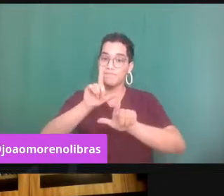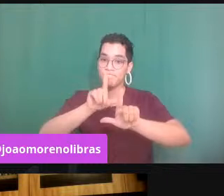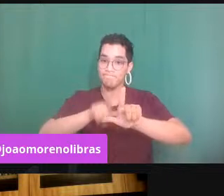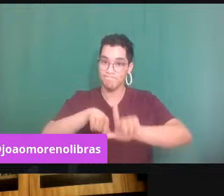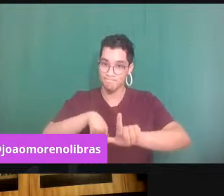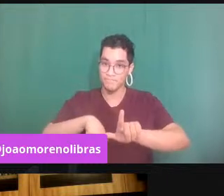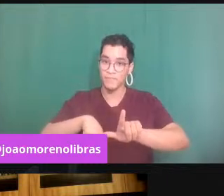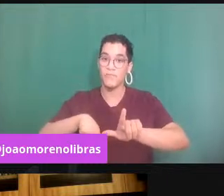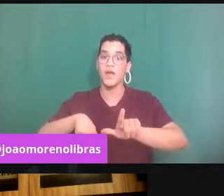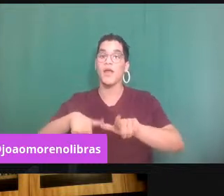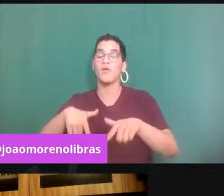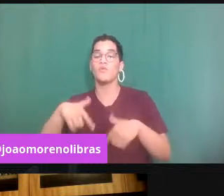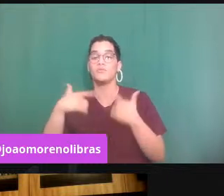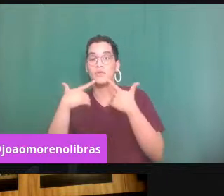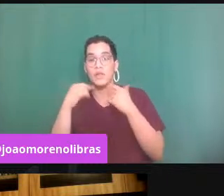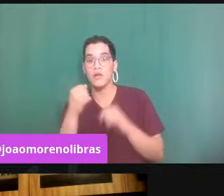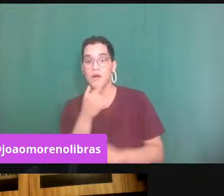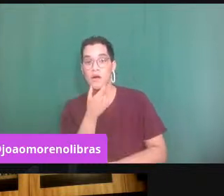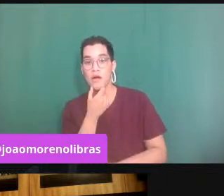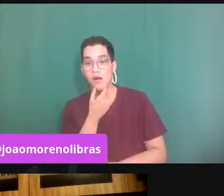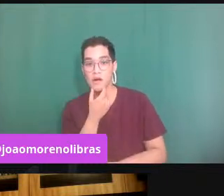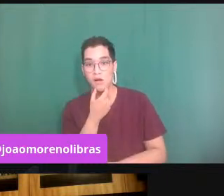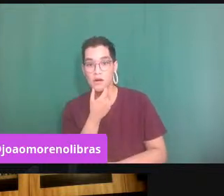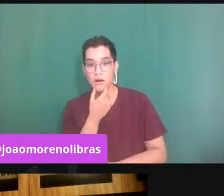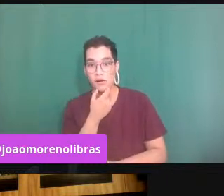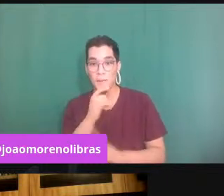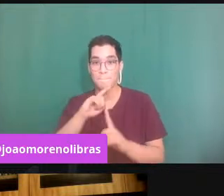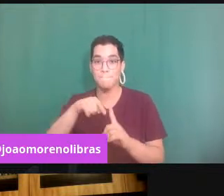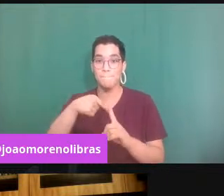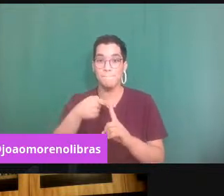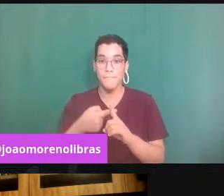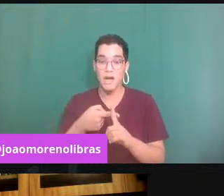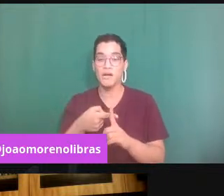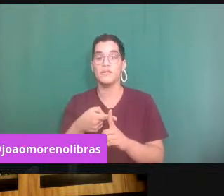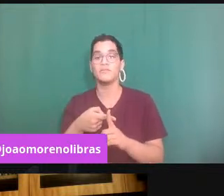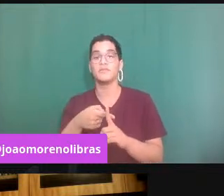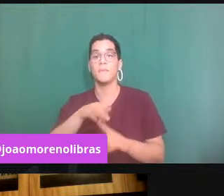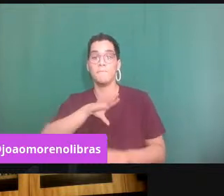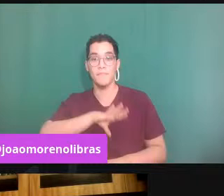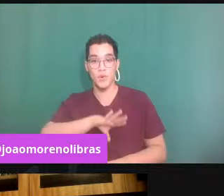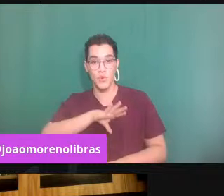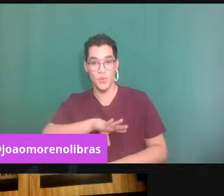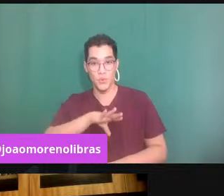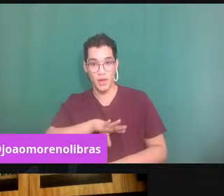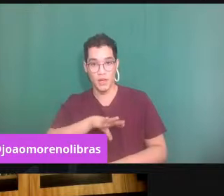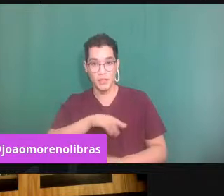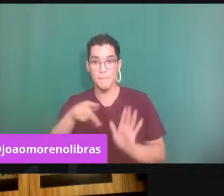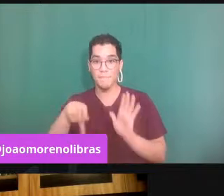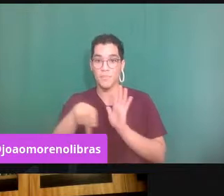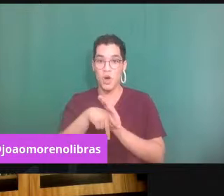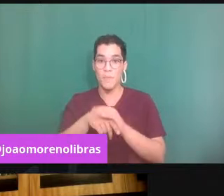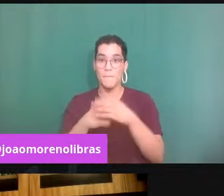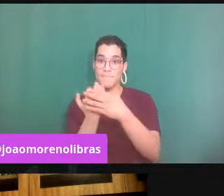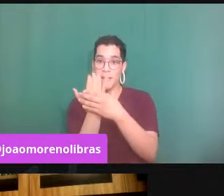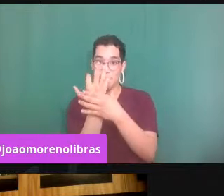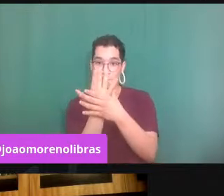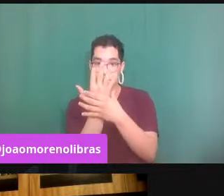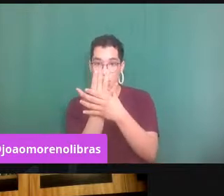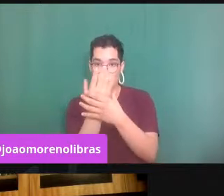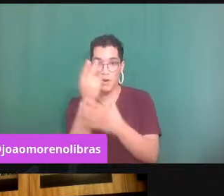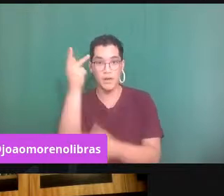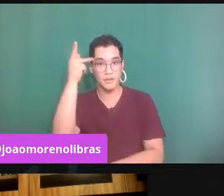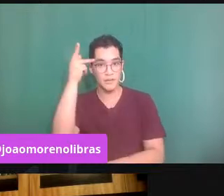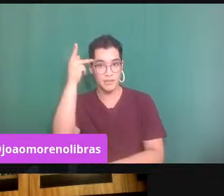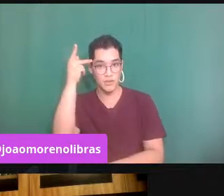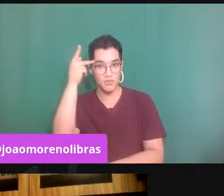inglesa, licenciatura da Universidade da PUC de São Paulo. Ela desenvolve pesquisas relacionadas